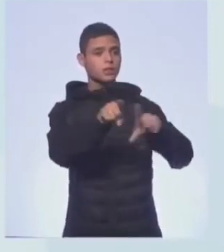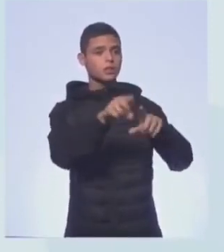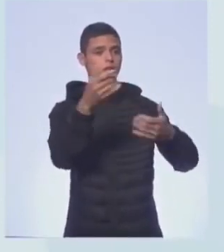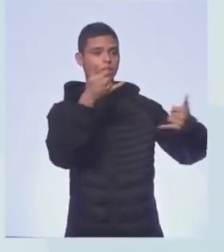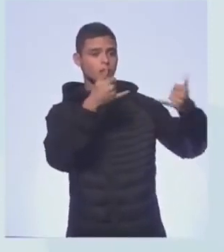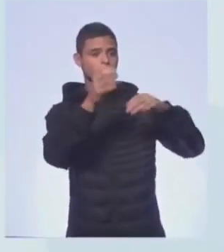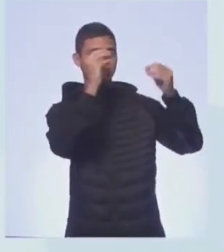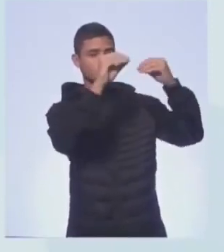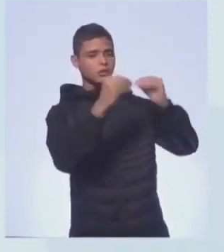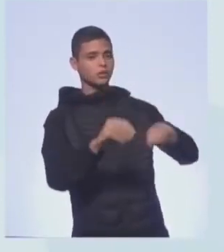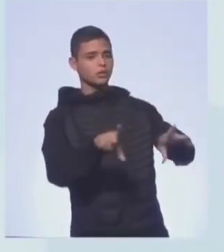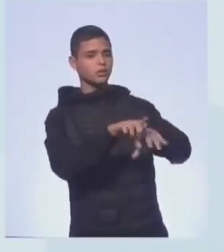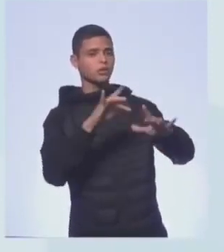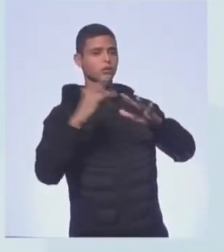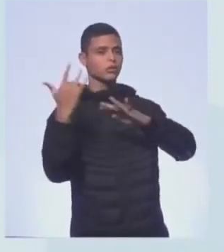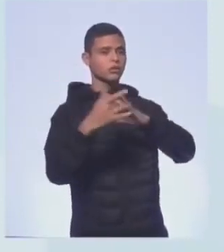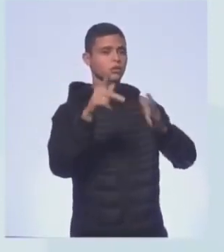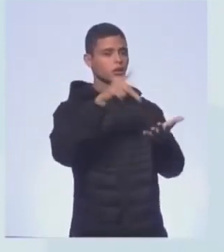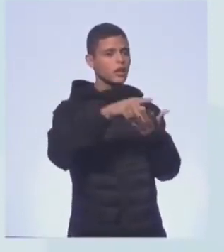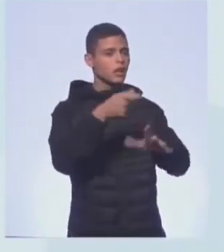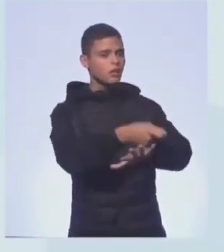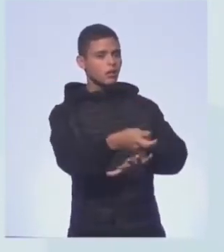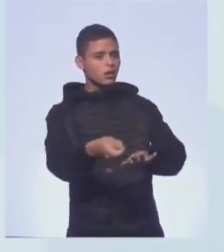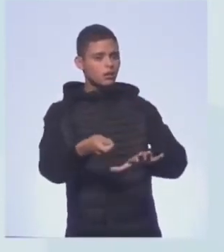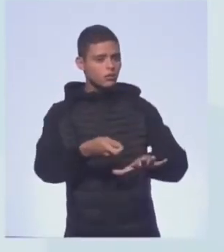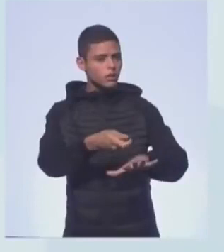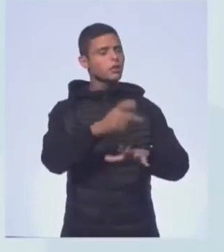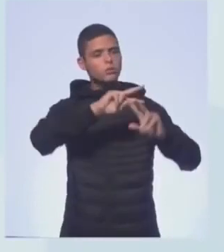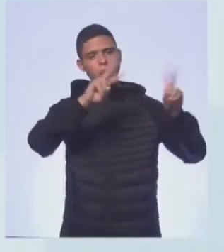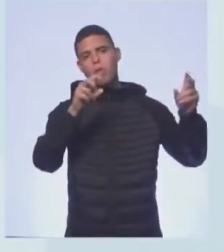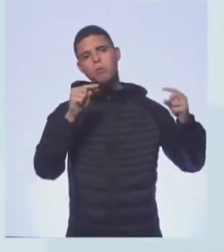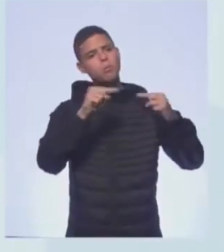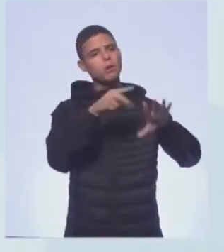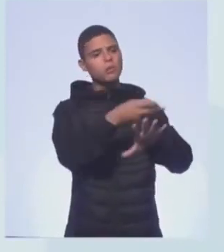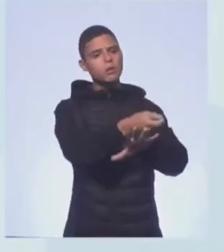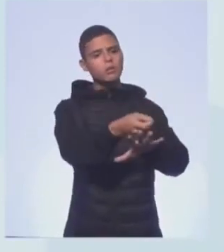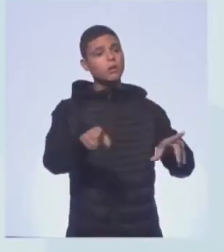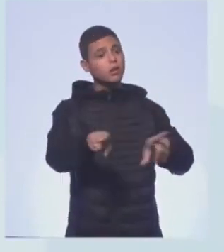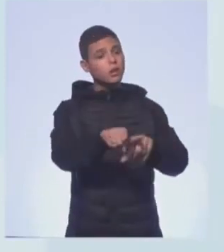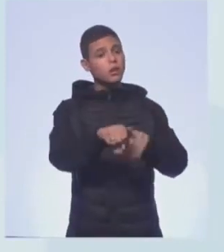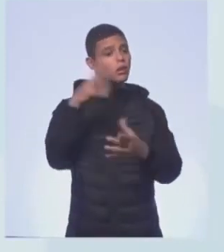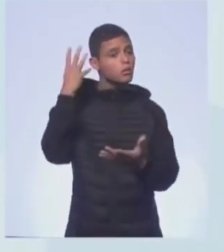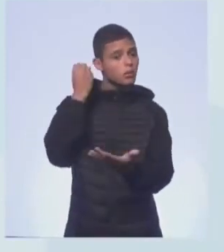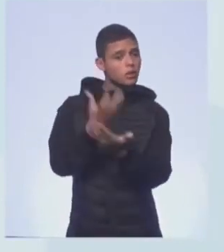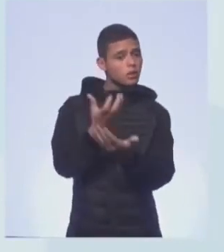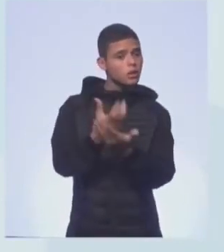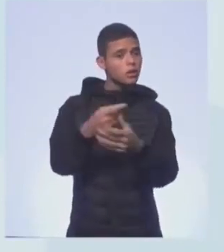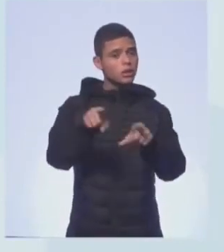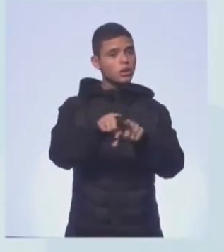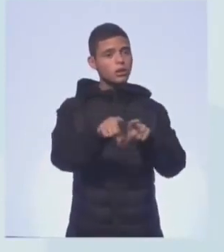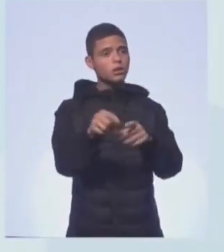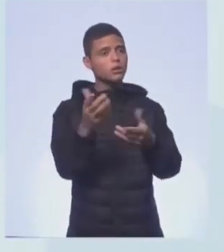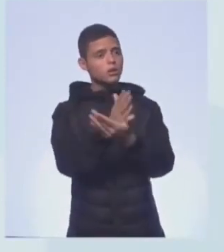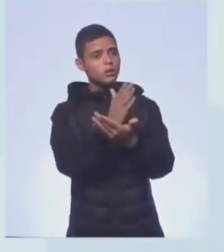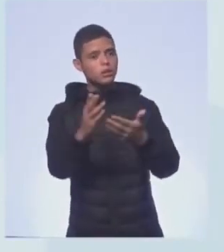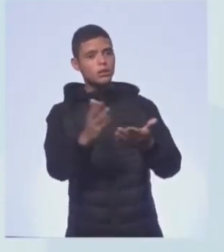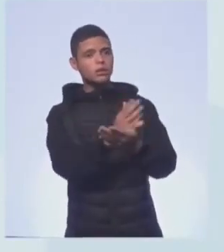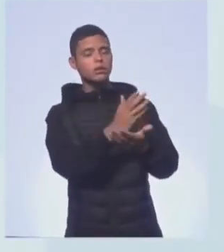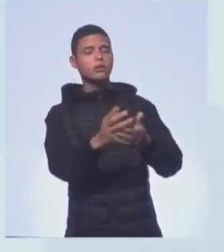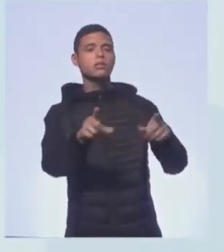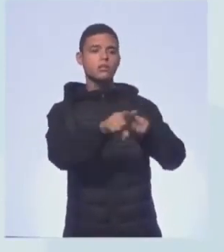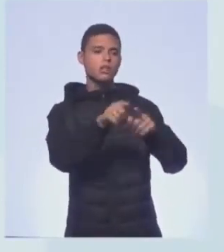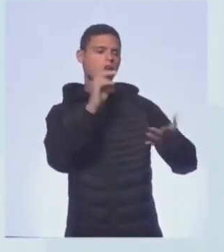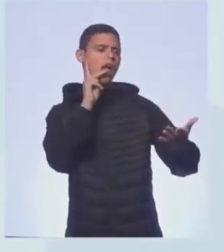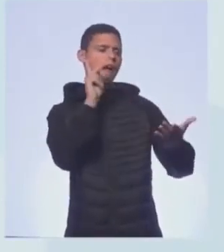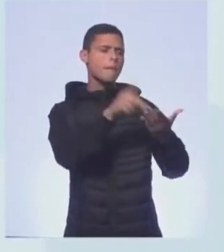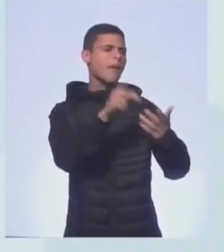de rede social é falsa ou verdadeira. Vamos falar de fake news, né? E os videocasts com informações científicas comprovadas que desmentem